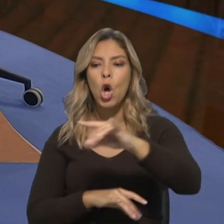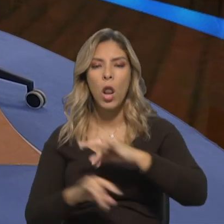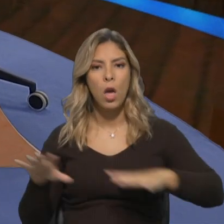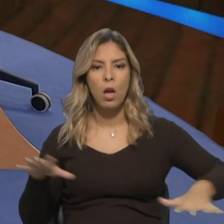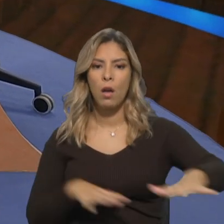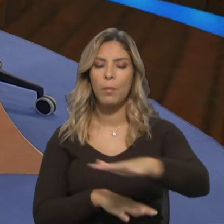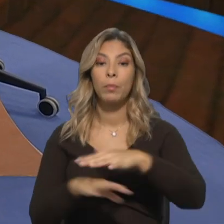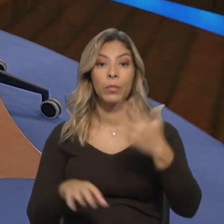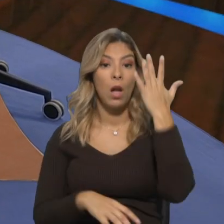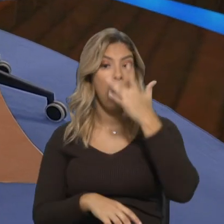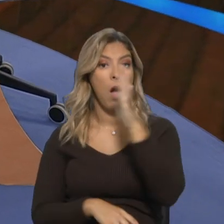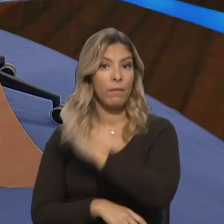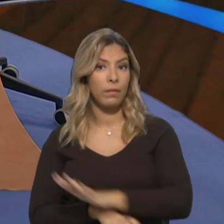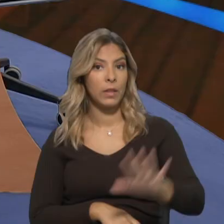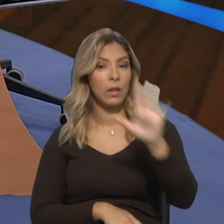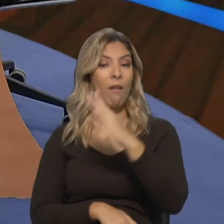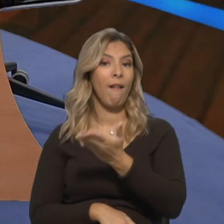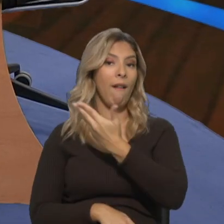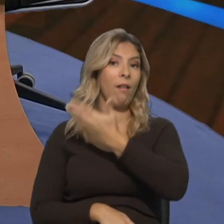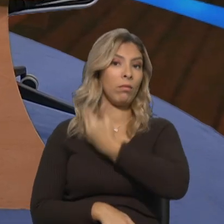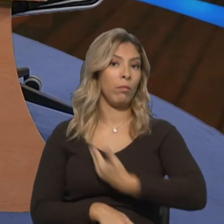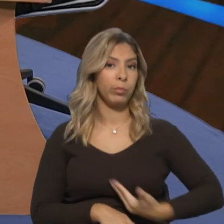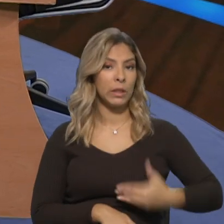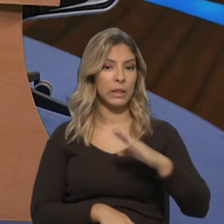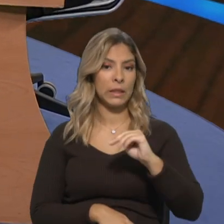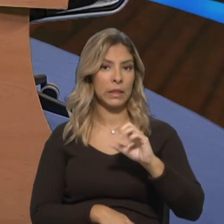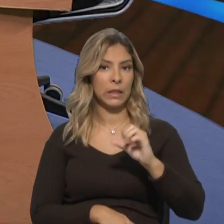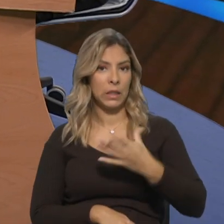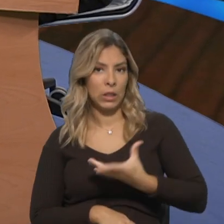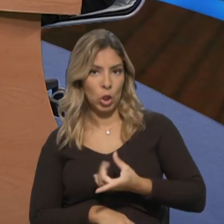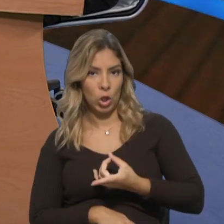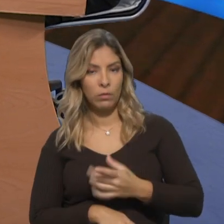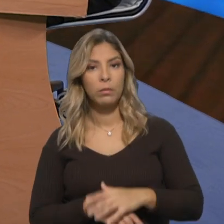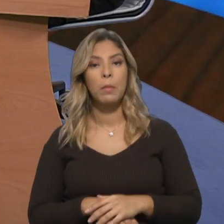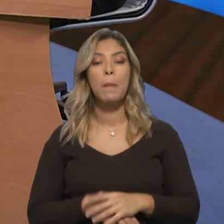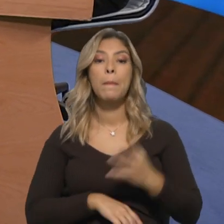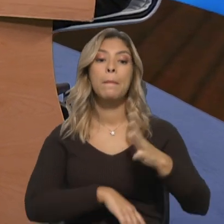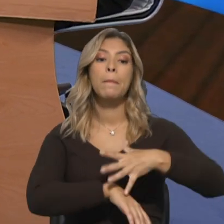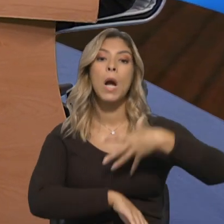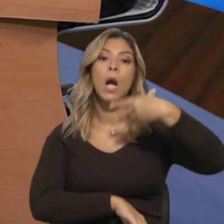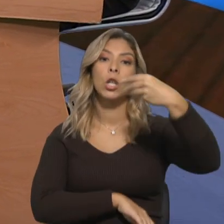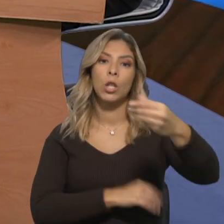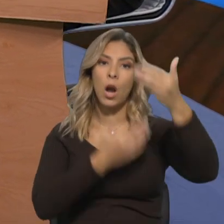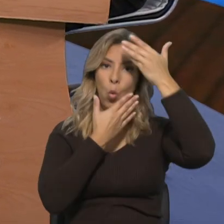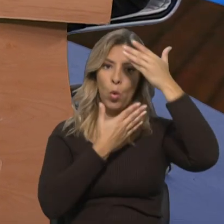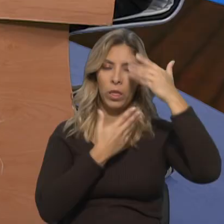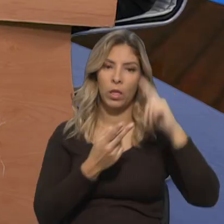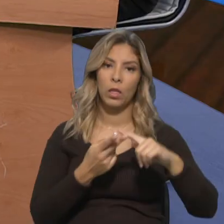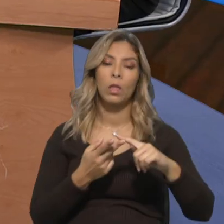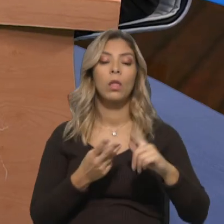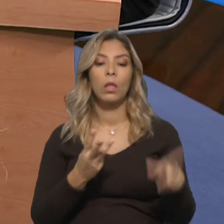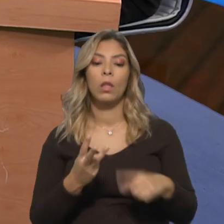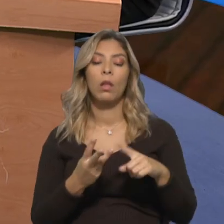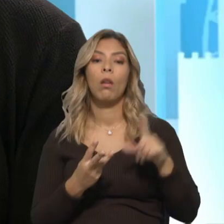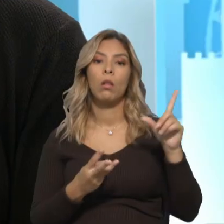a África era, digamos assim, o objetivo principal da missão. O Oriente veio mais tarde, a América Latina começou também depois, a meio do